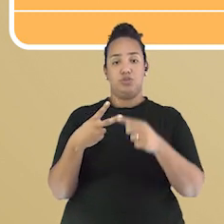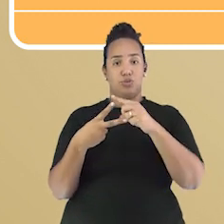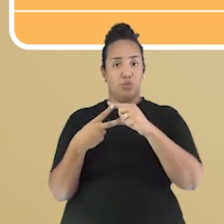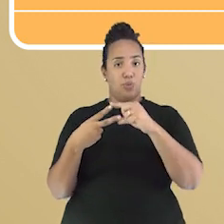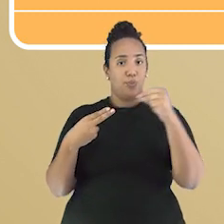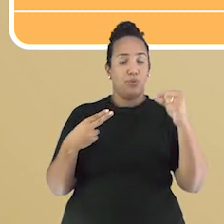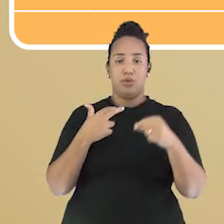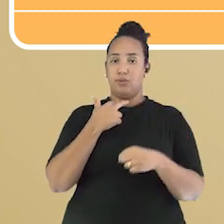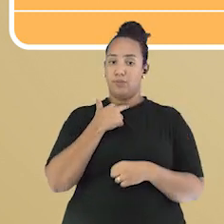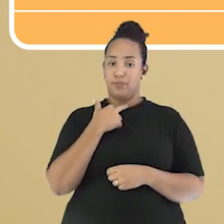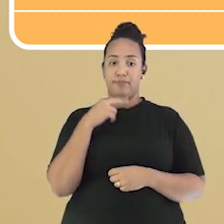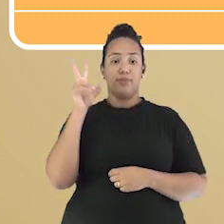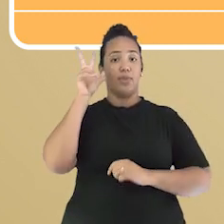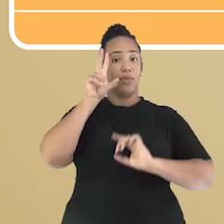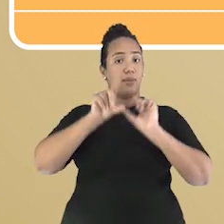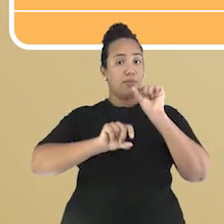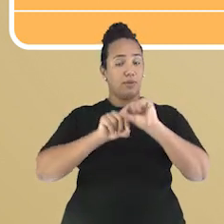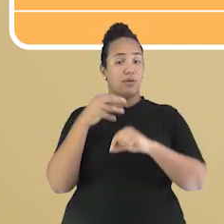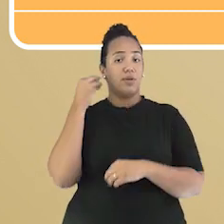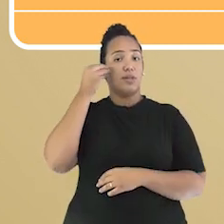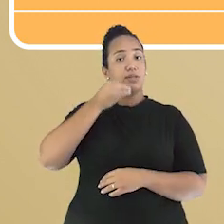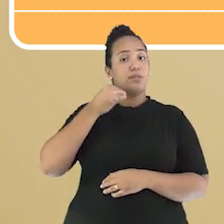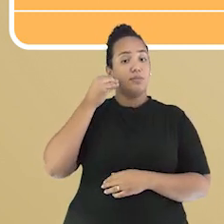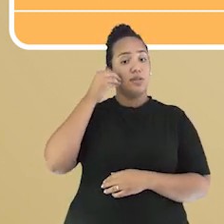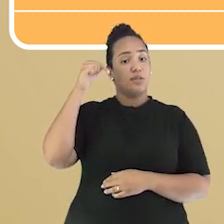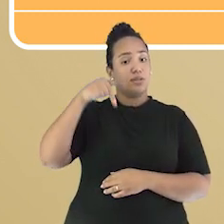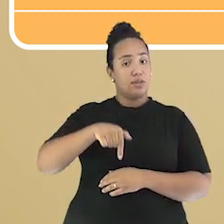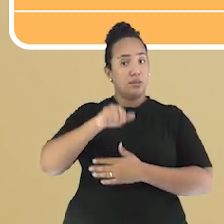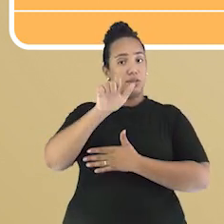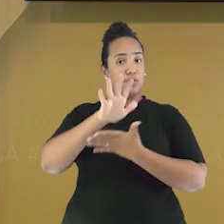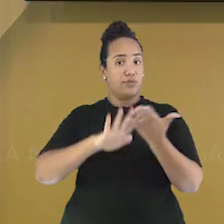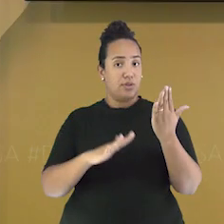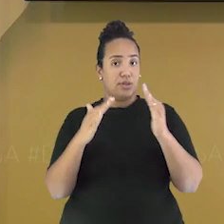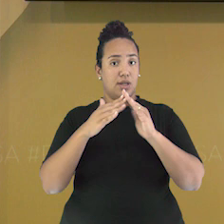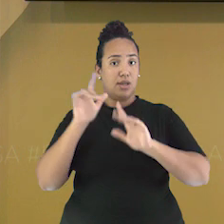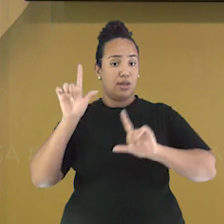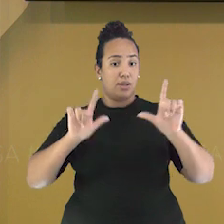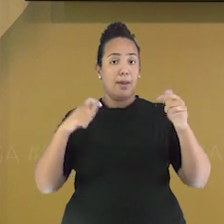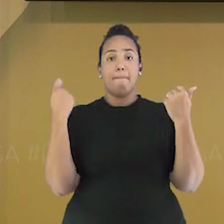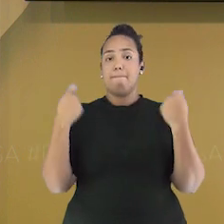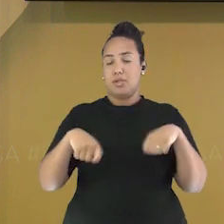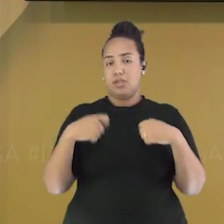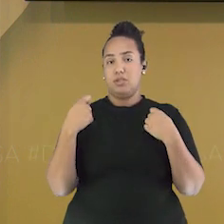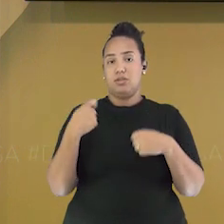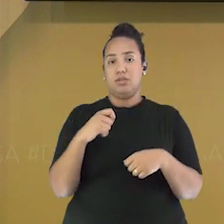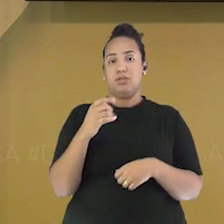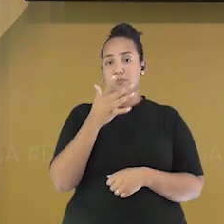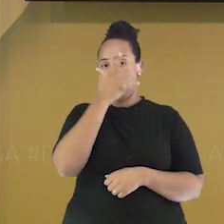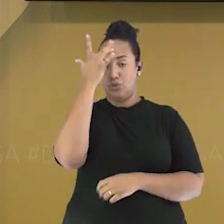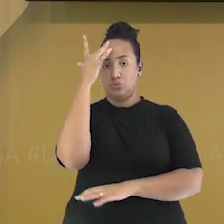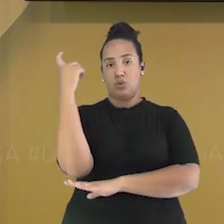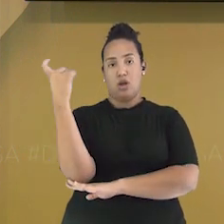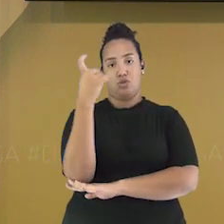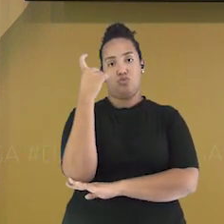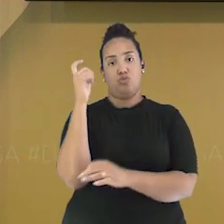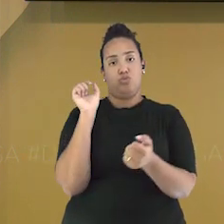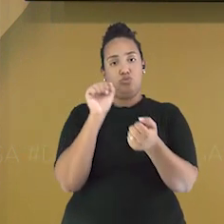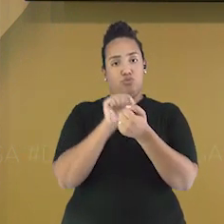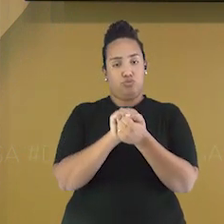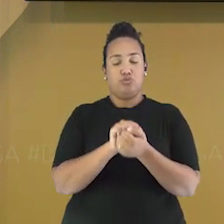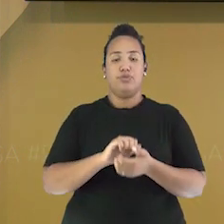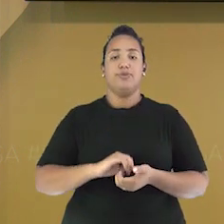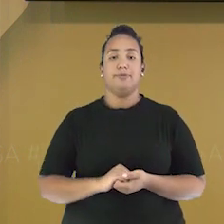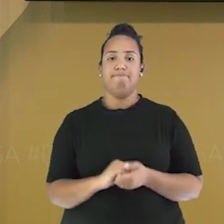ponta. Lembrando que esse e outros experimentos aqui no canal sempre devem ser feitos com a supervisão